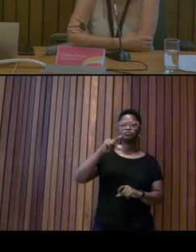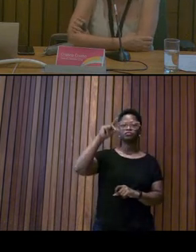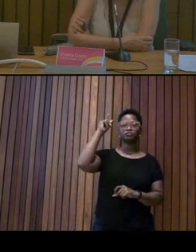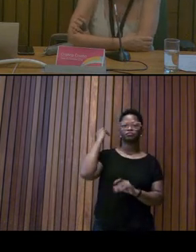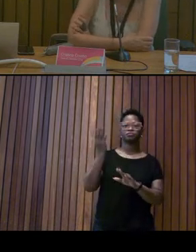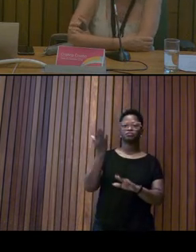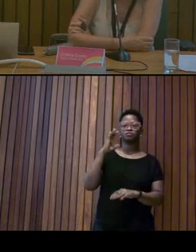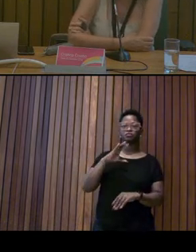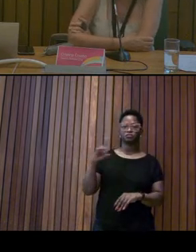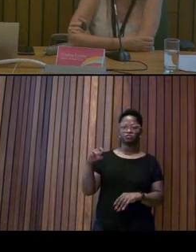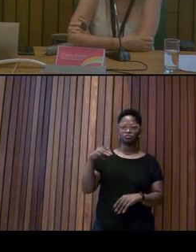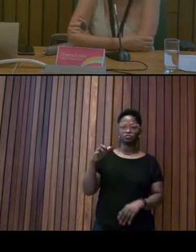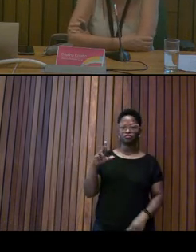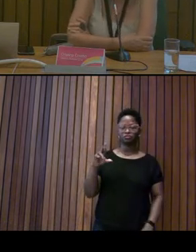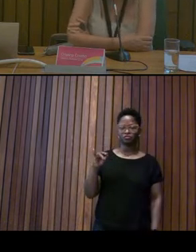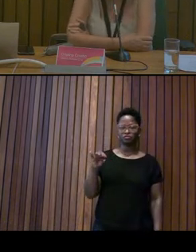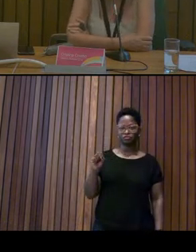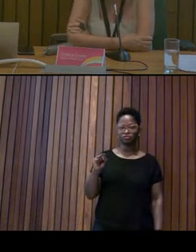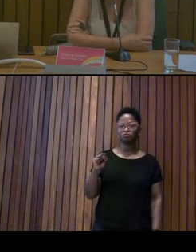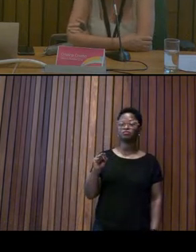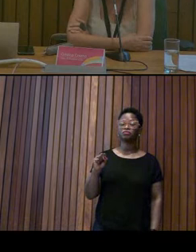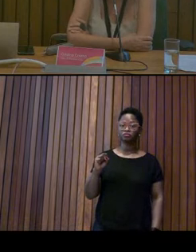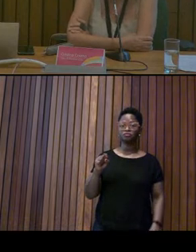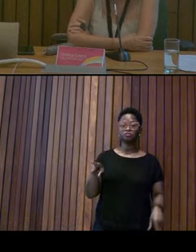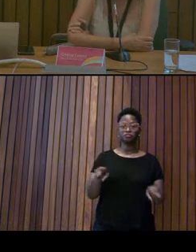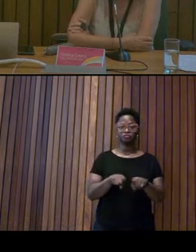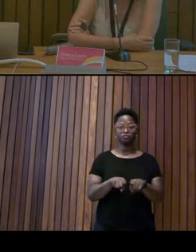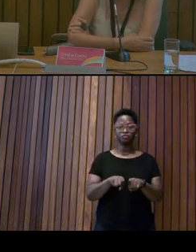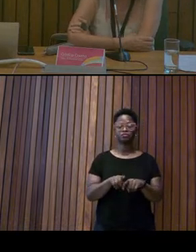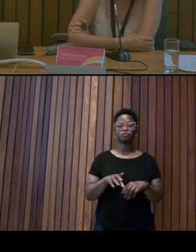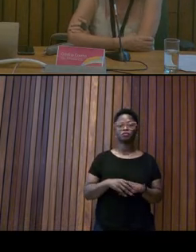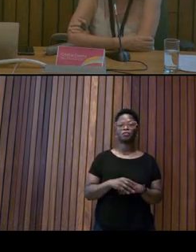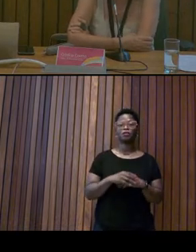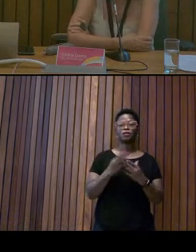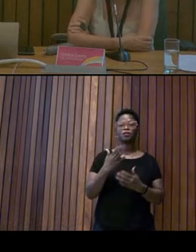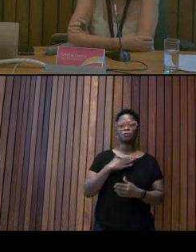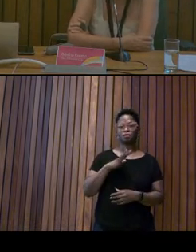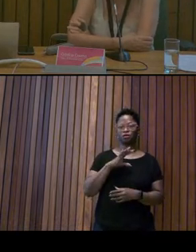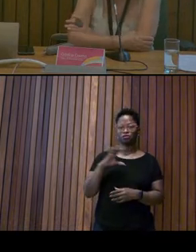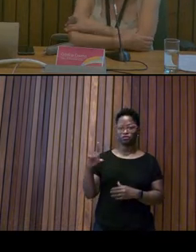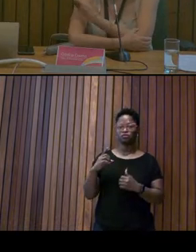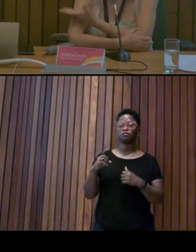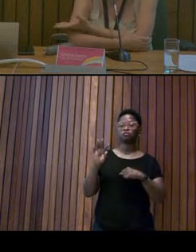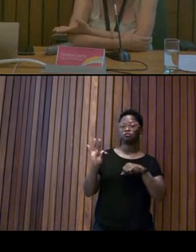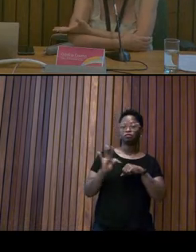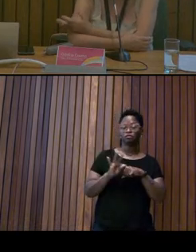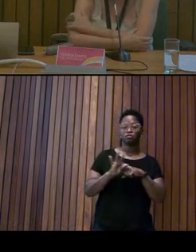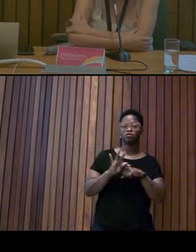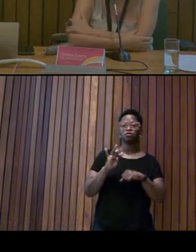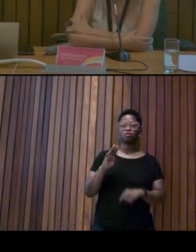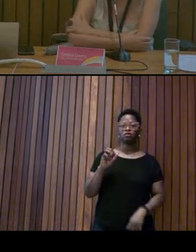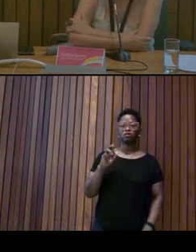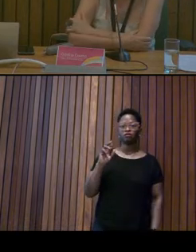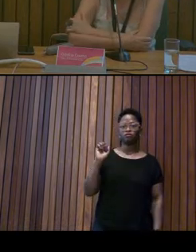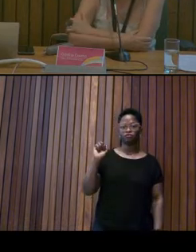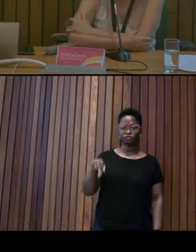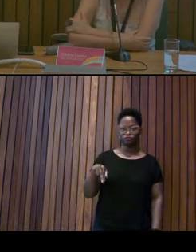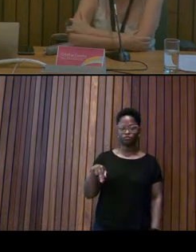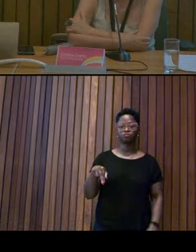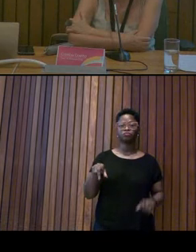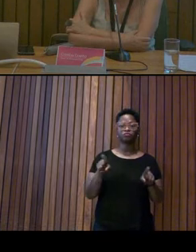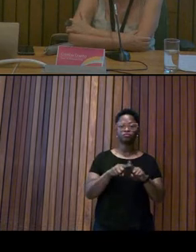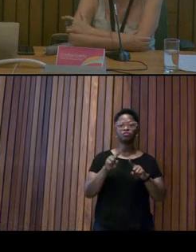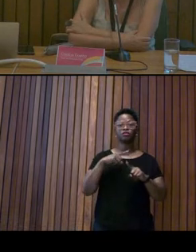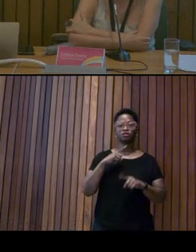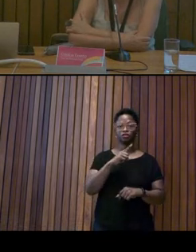época coordenada pelo Marco José, como o Diego colocou. A minha coordenação técnica, Everton de Oliveira, aqui, né,